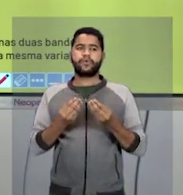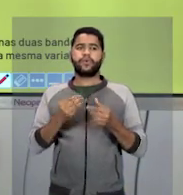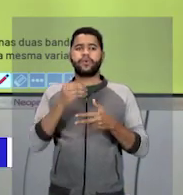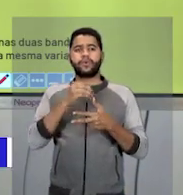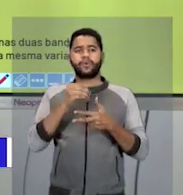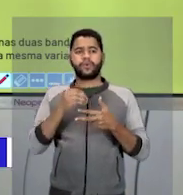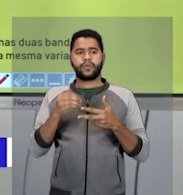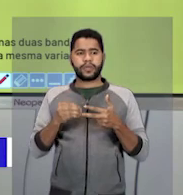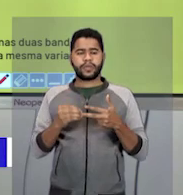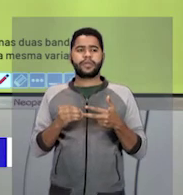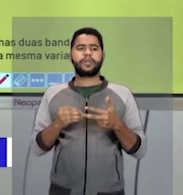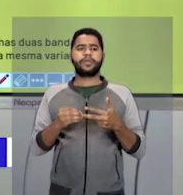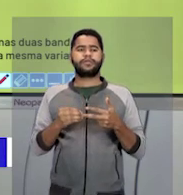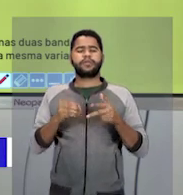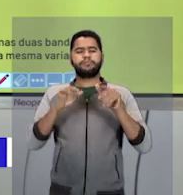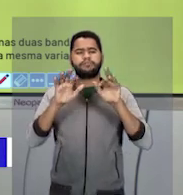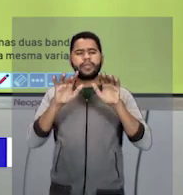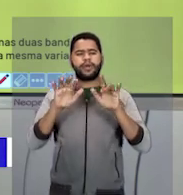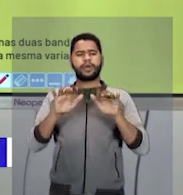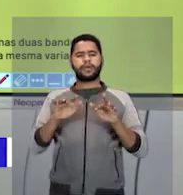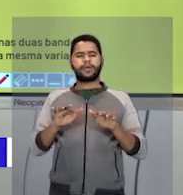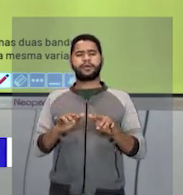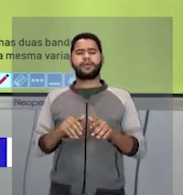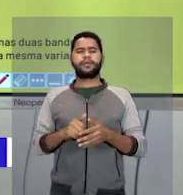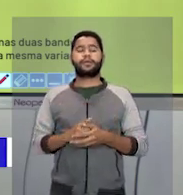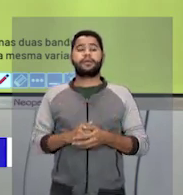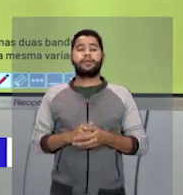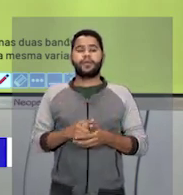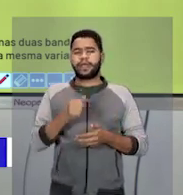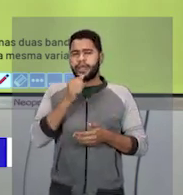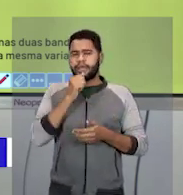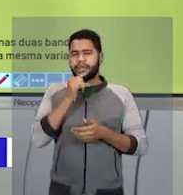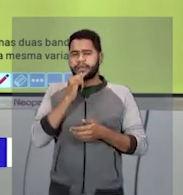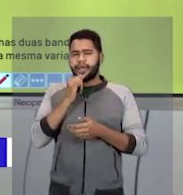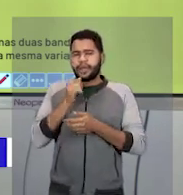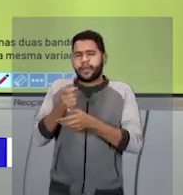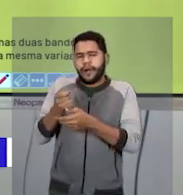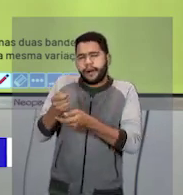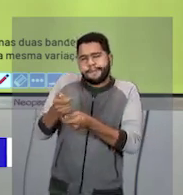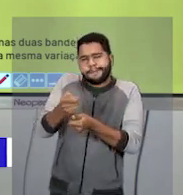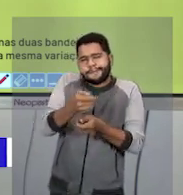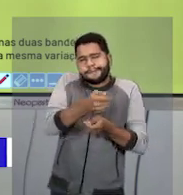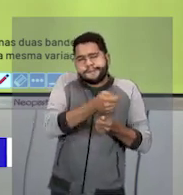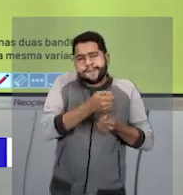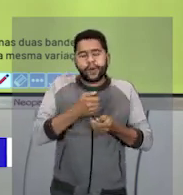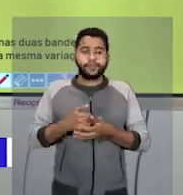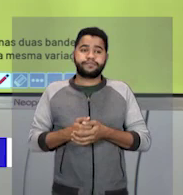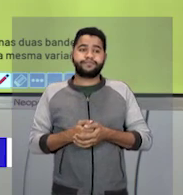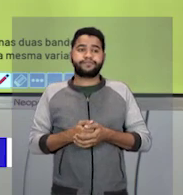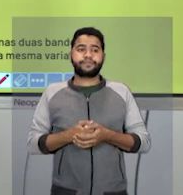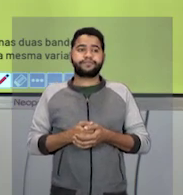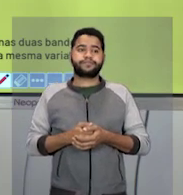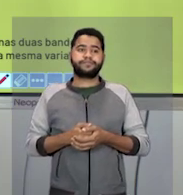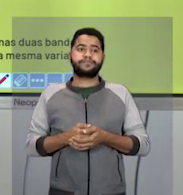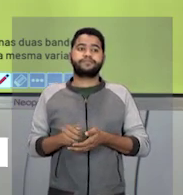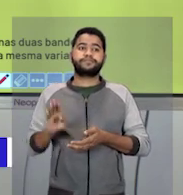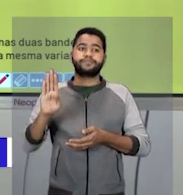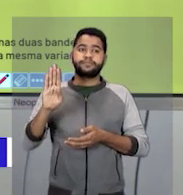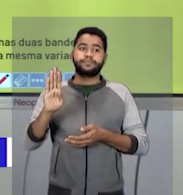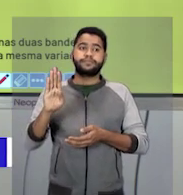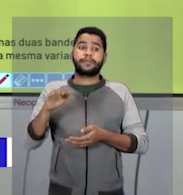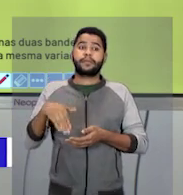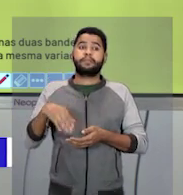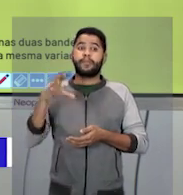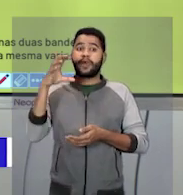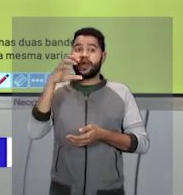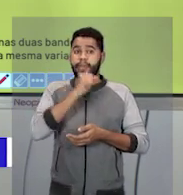sido redigido para pegar a gente na hora dos conceitos. Vamos lá, olha na letra B.